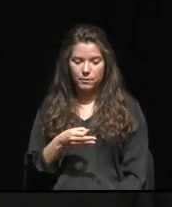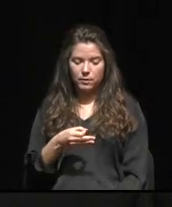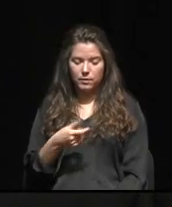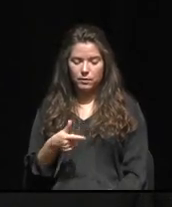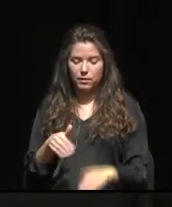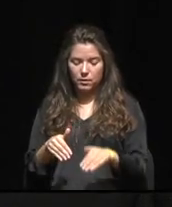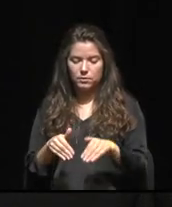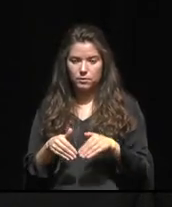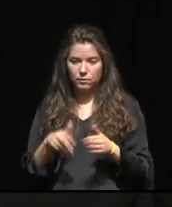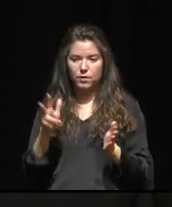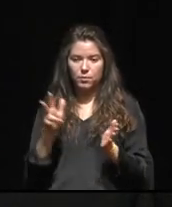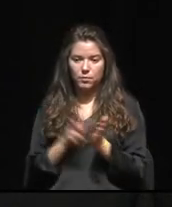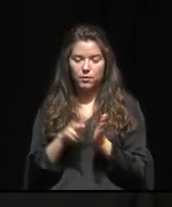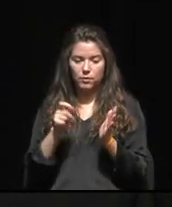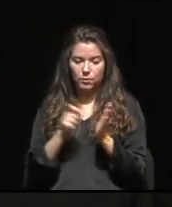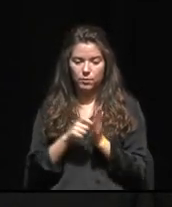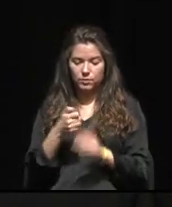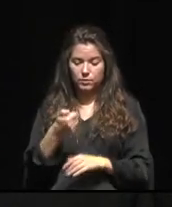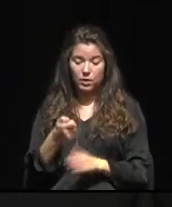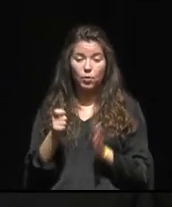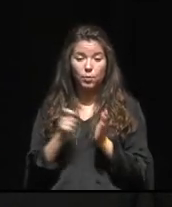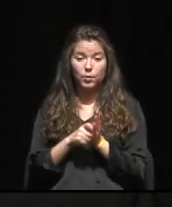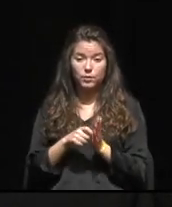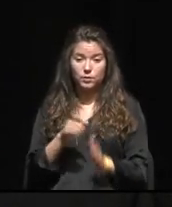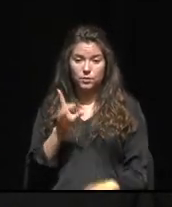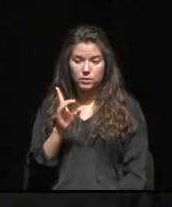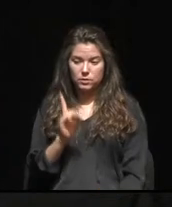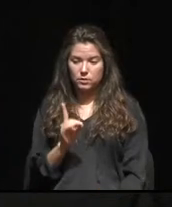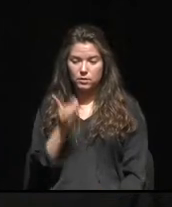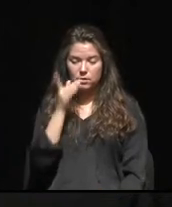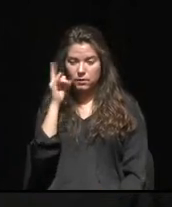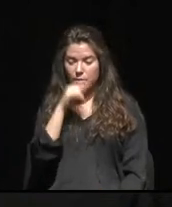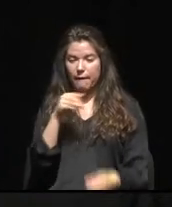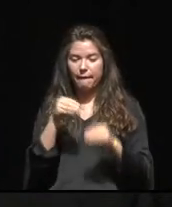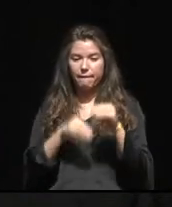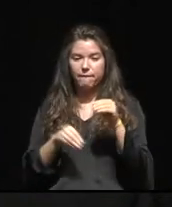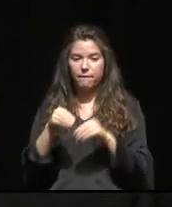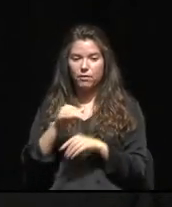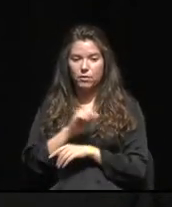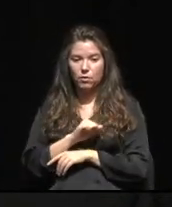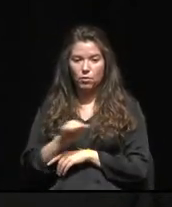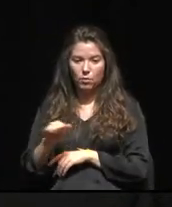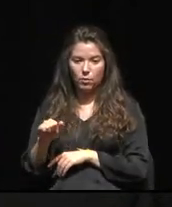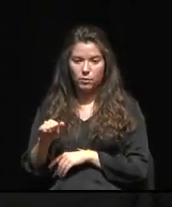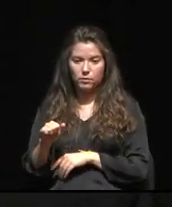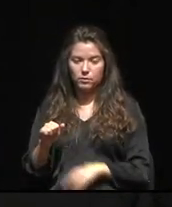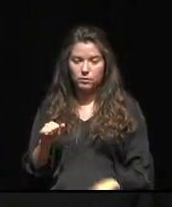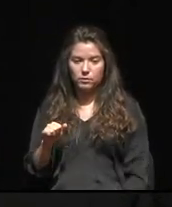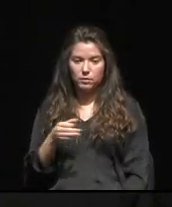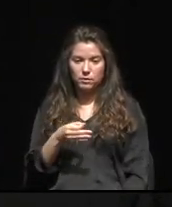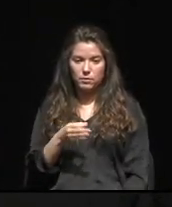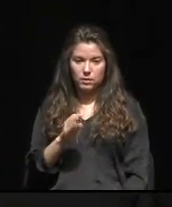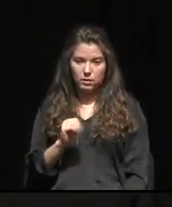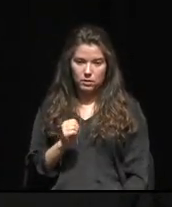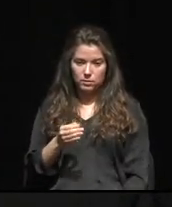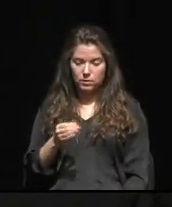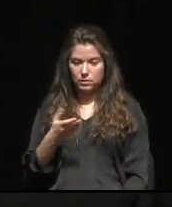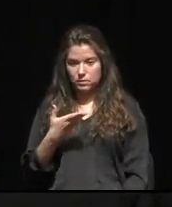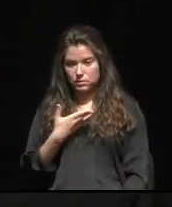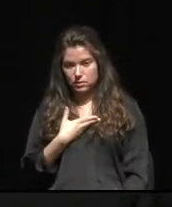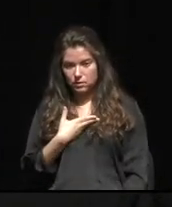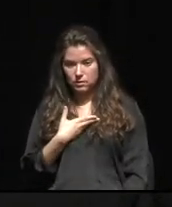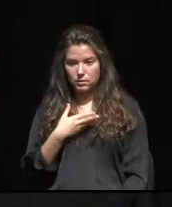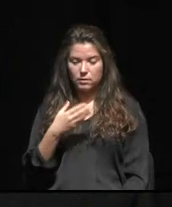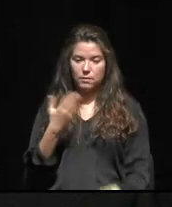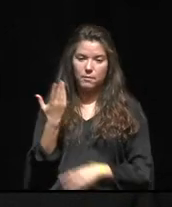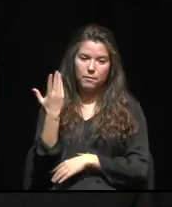foi aprovado o ponto 5 ponto 6 quem Vota contra PS PSD